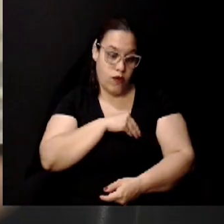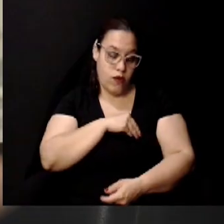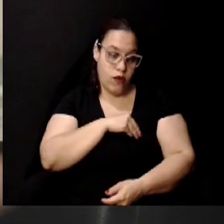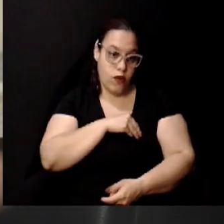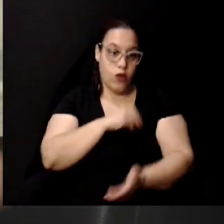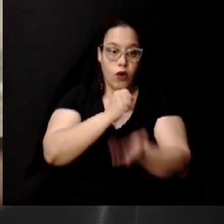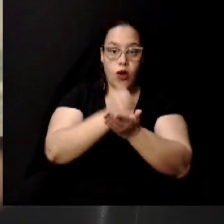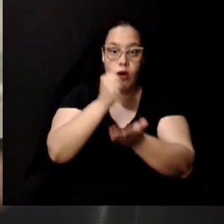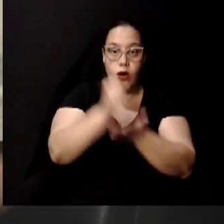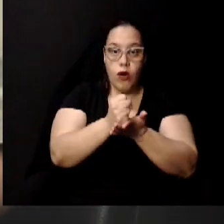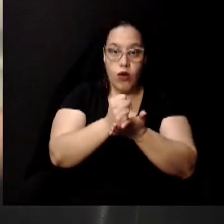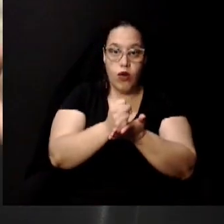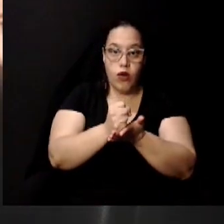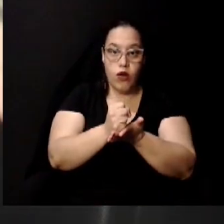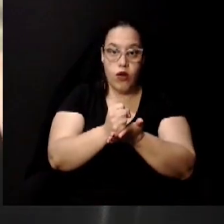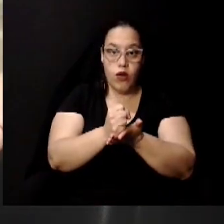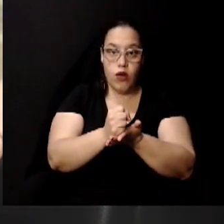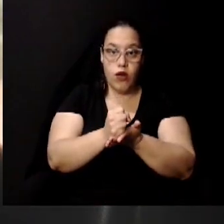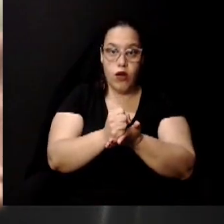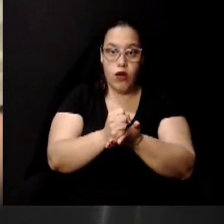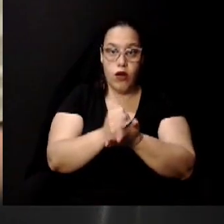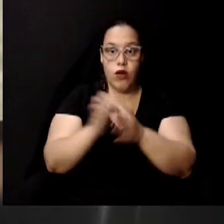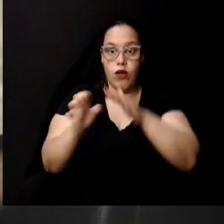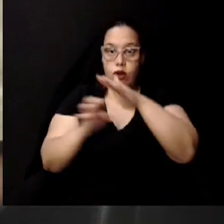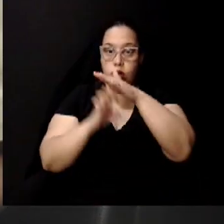de empresa que